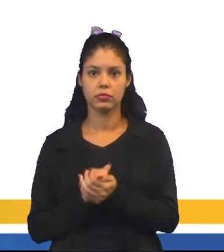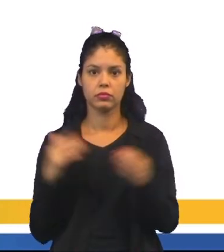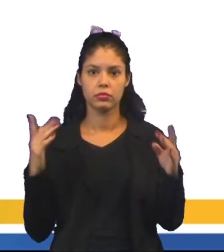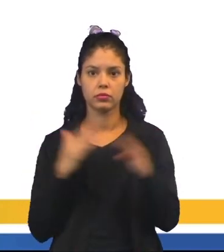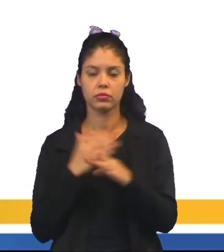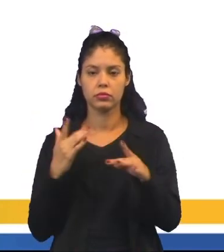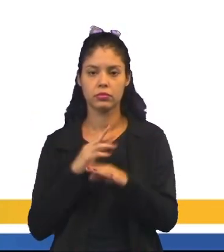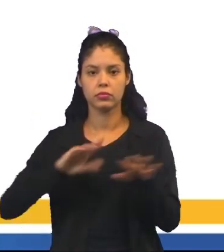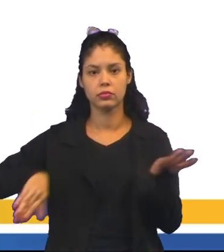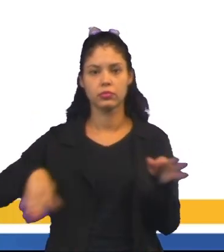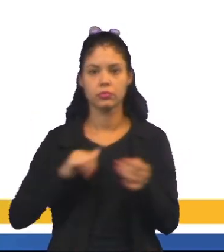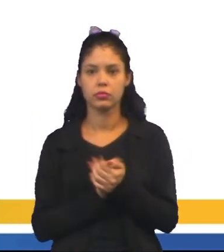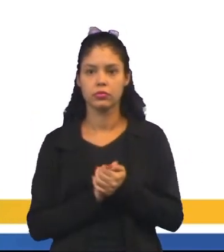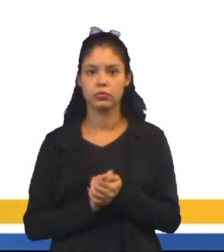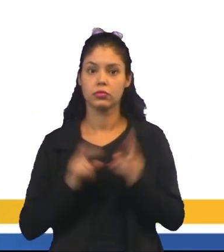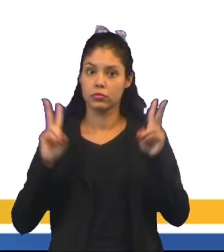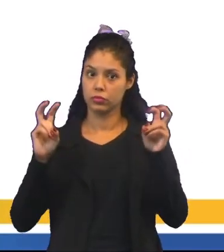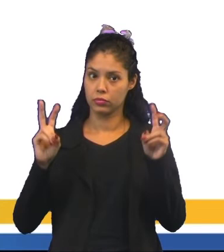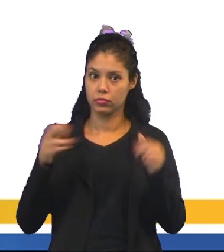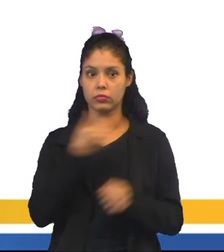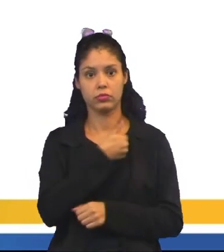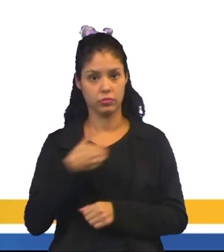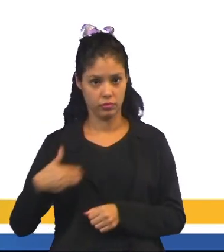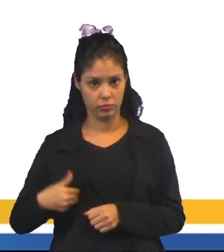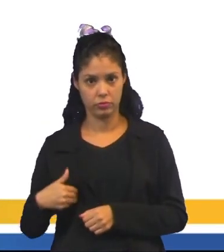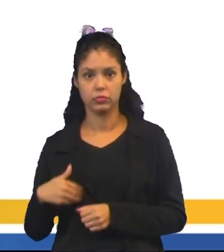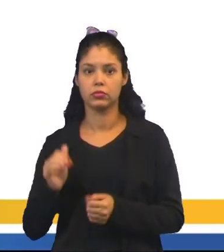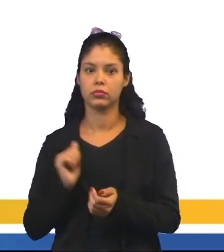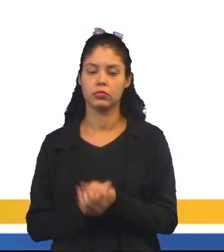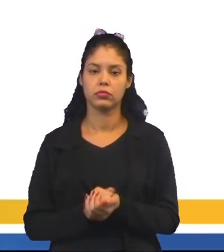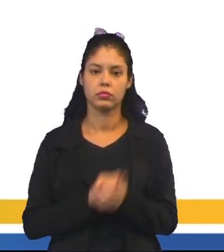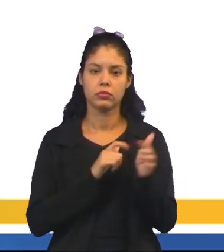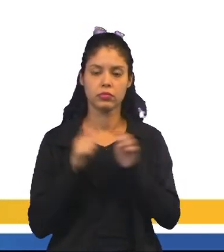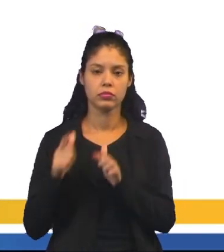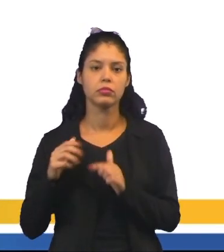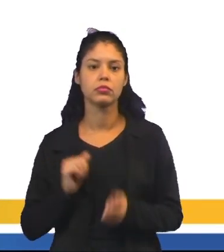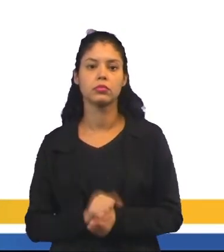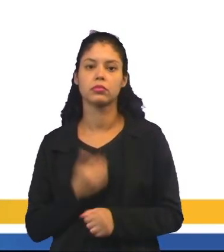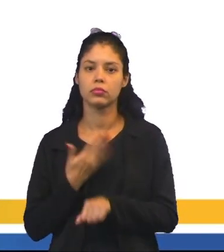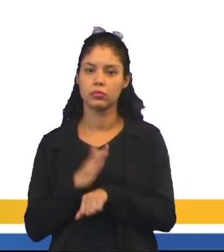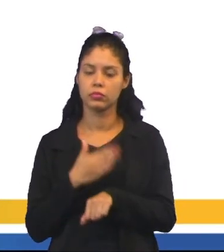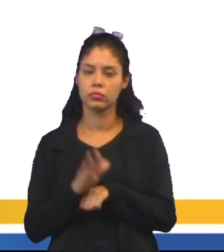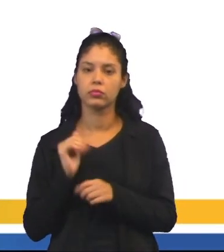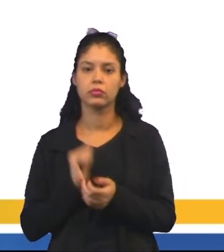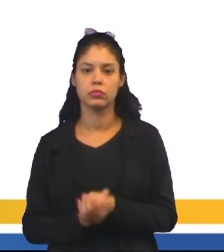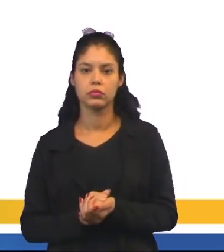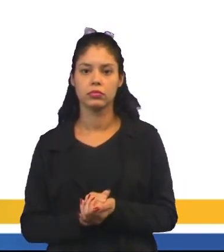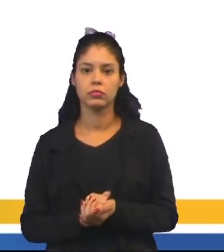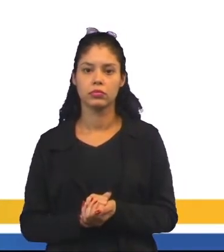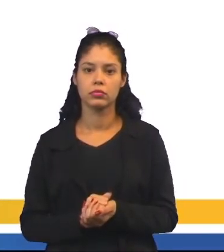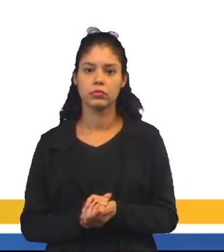praias. Sobre os espaços públicos, pode-se afirmar que, letra A, os praticantes devem se